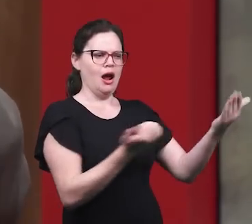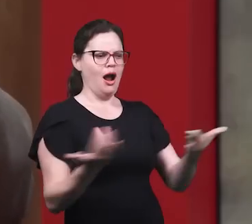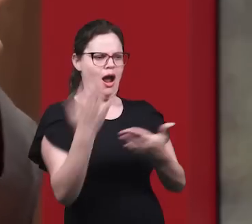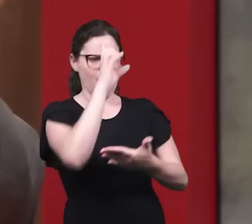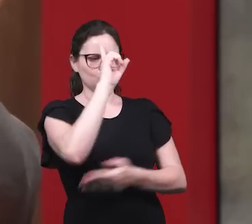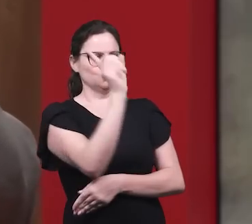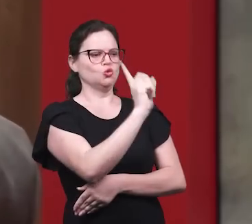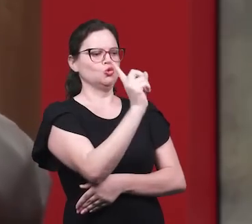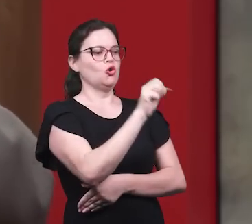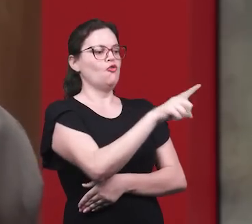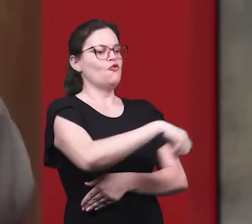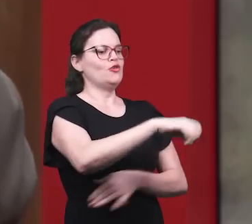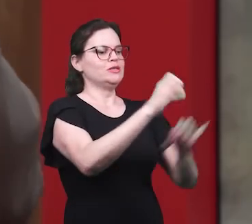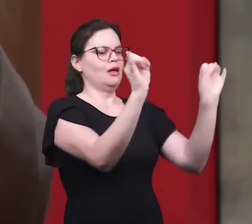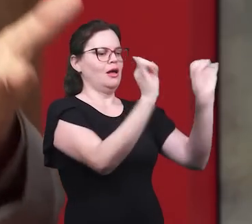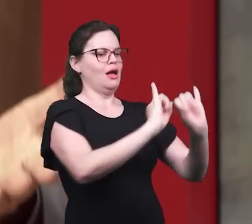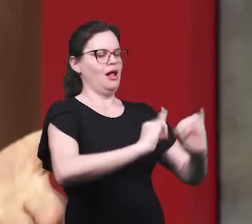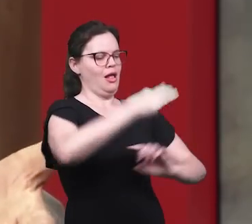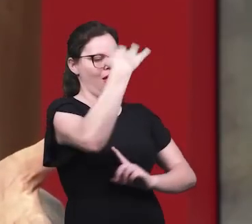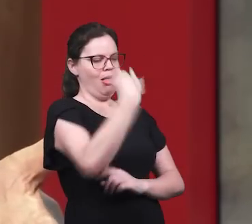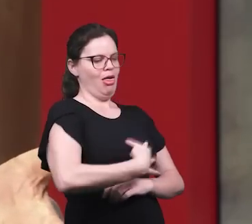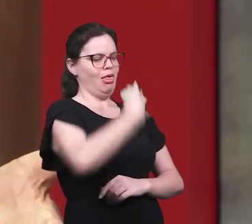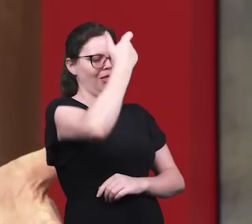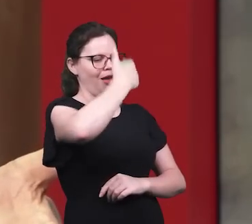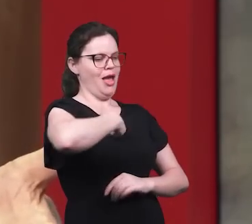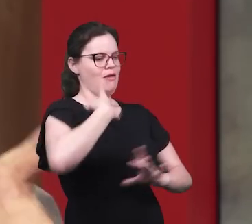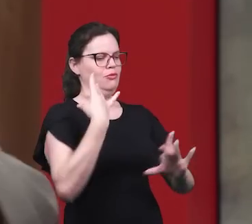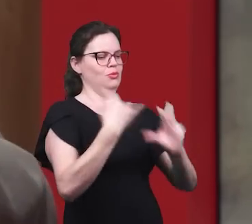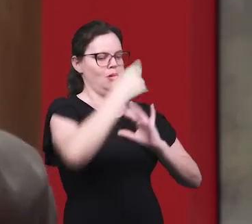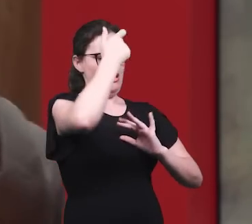se assenta no trono de Deus, se dizendo Deus,